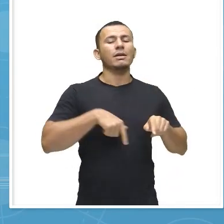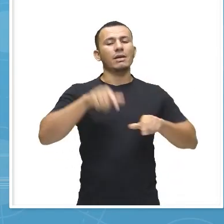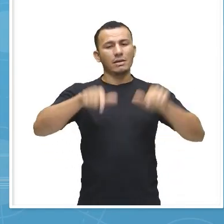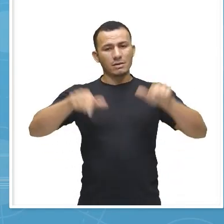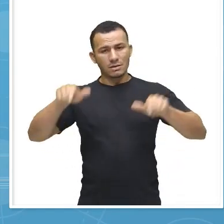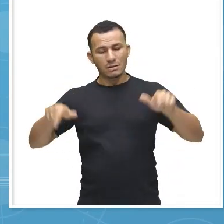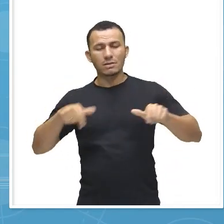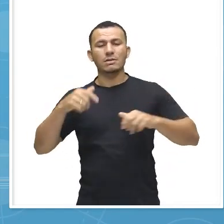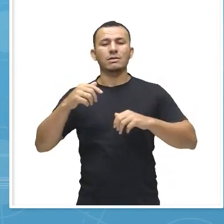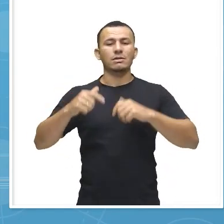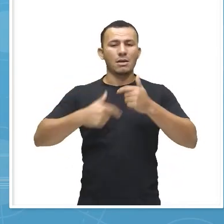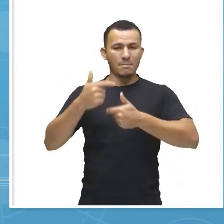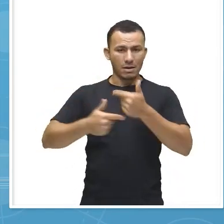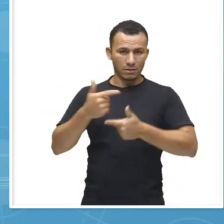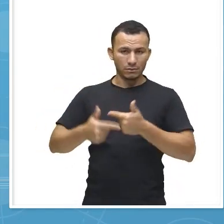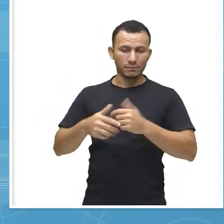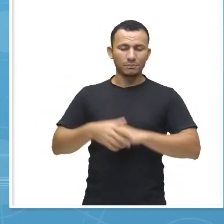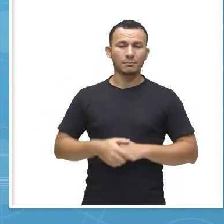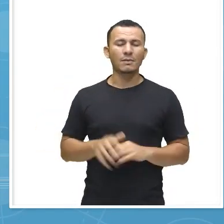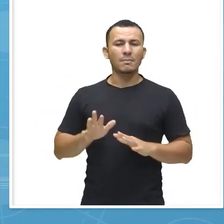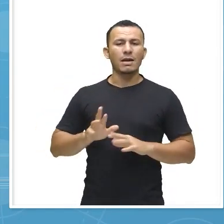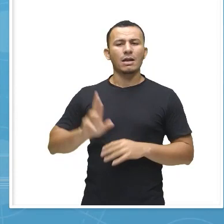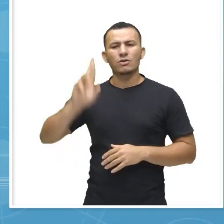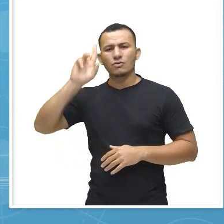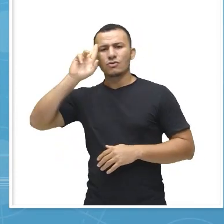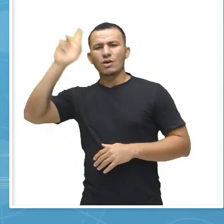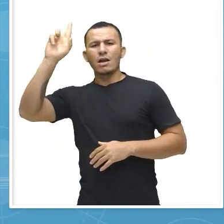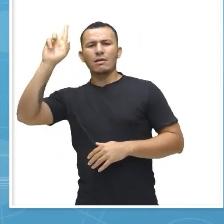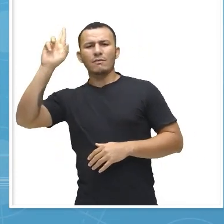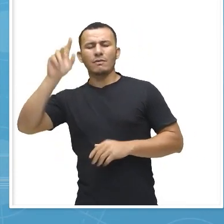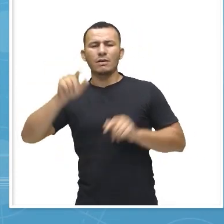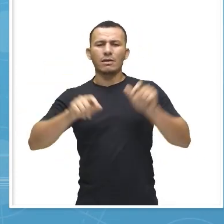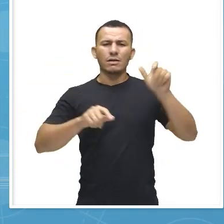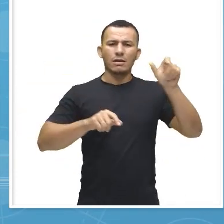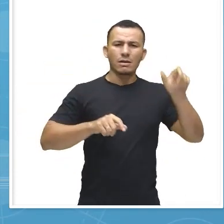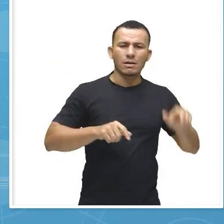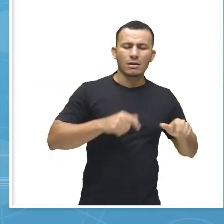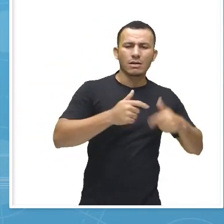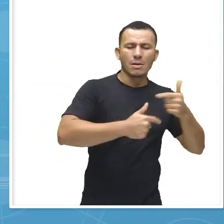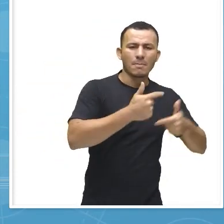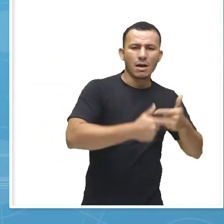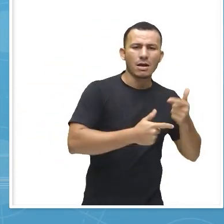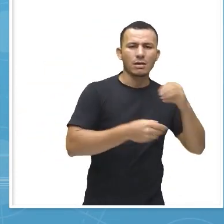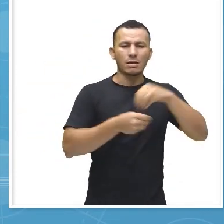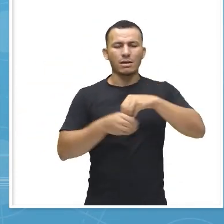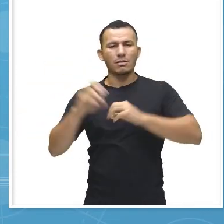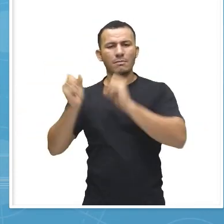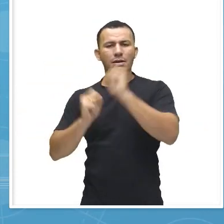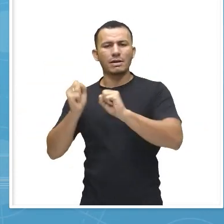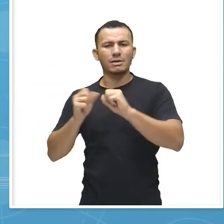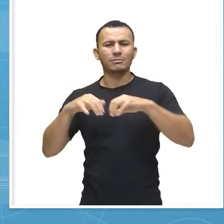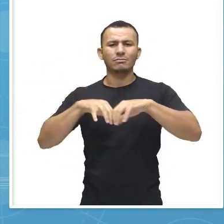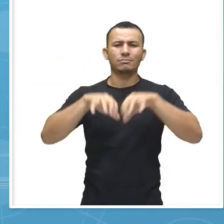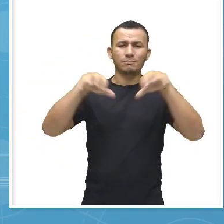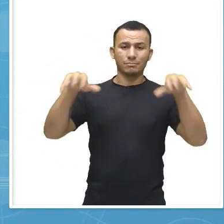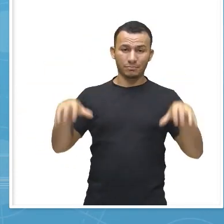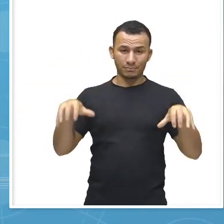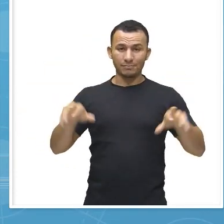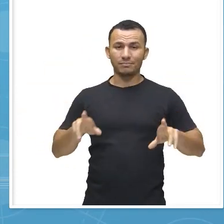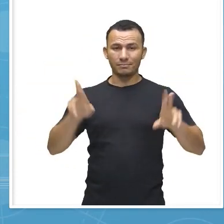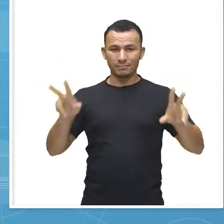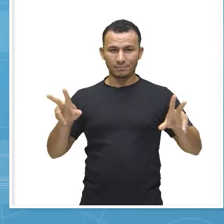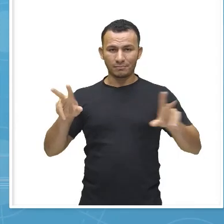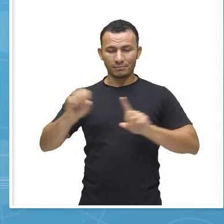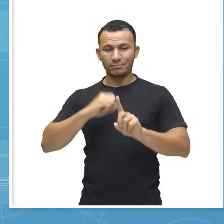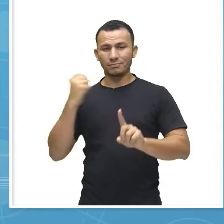Então, vai ficar muito atenuado quem é o dono da indústria e quem trabalha na indústria. Então, nós vamos ter uma divisão das classes